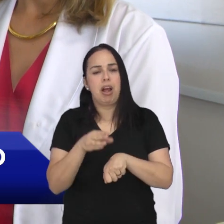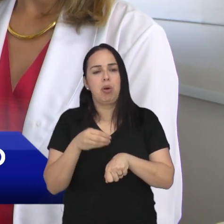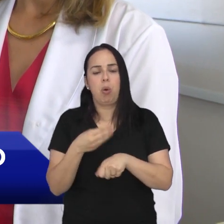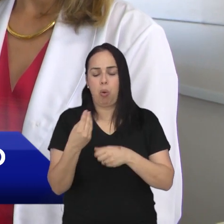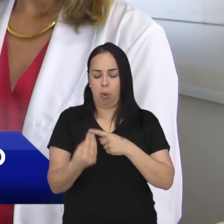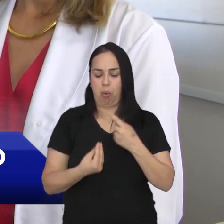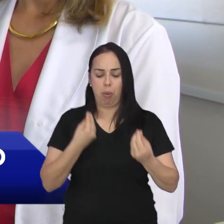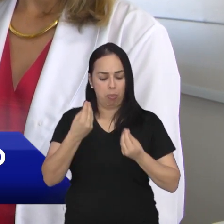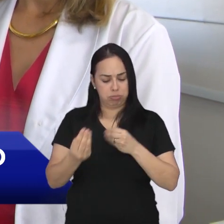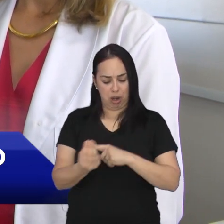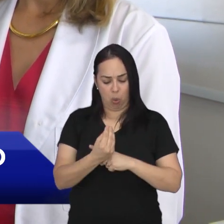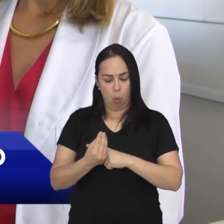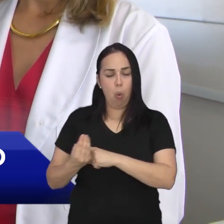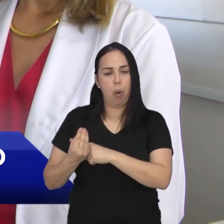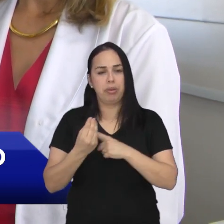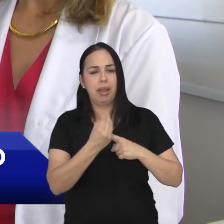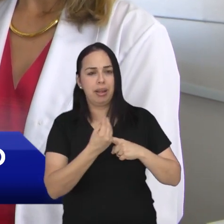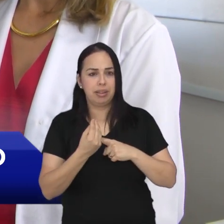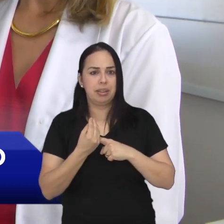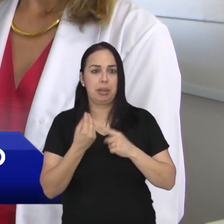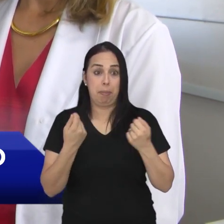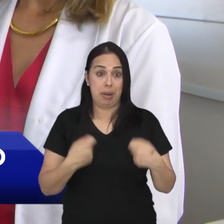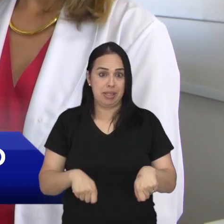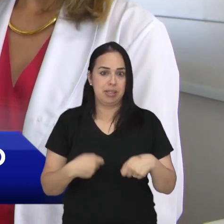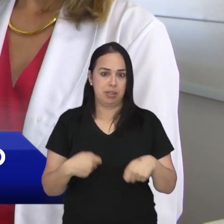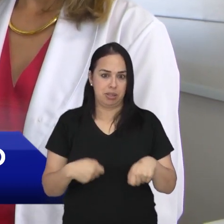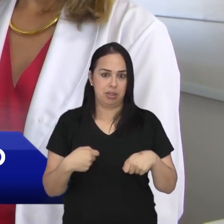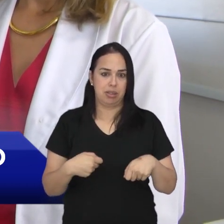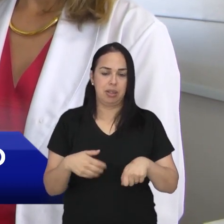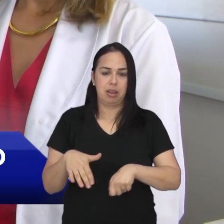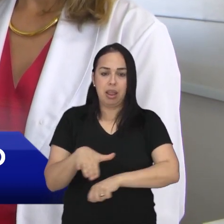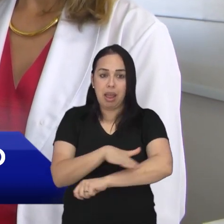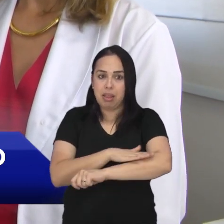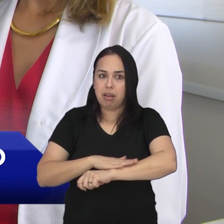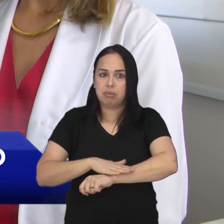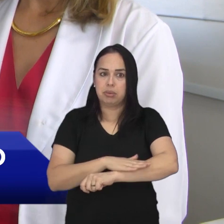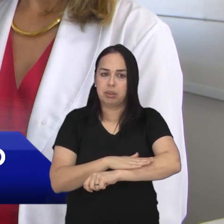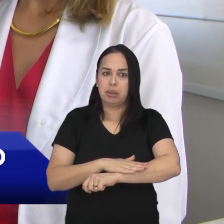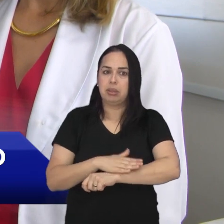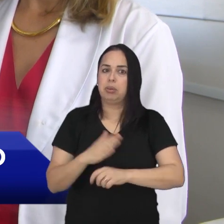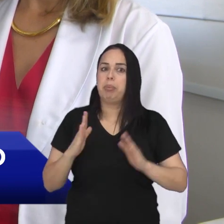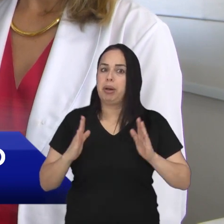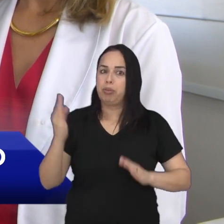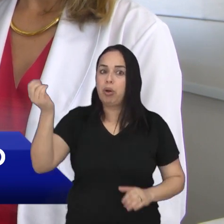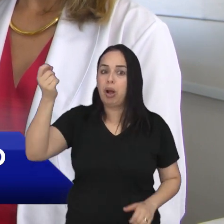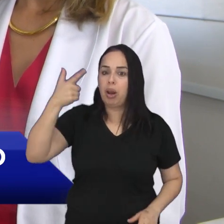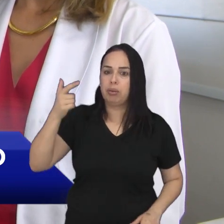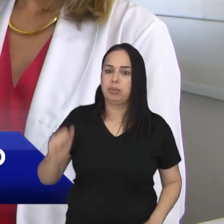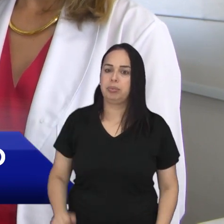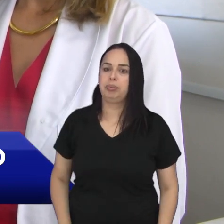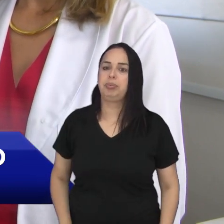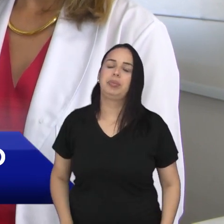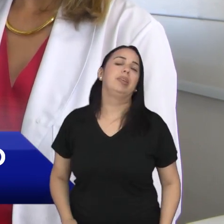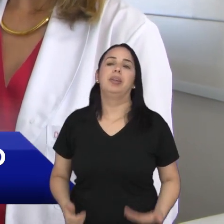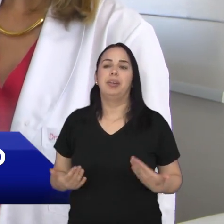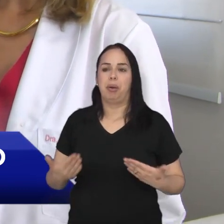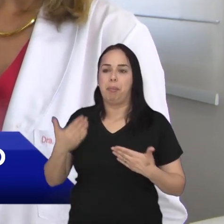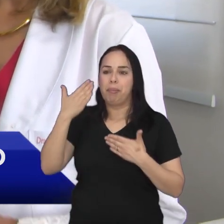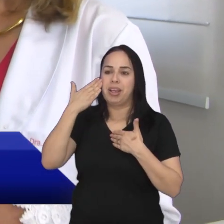sobre essas orientações, quais cuidados que a pessoa deve ter em relação à pele nos tempos de